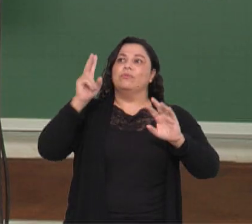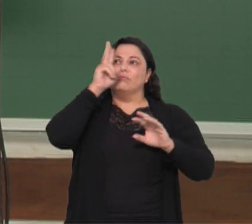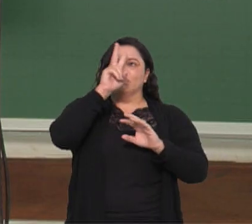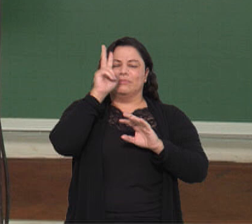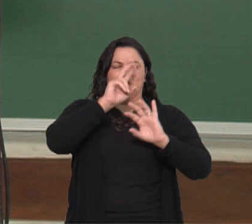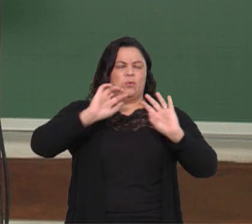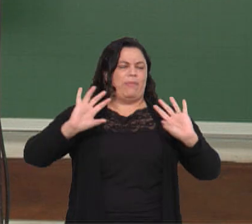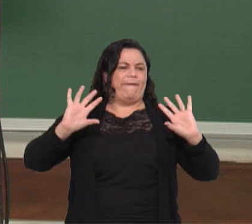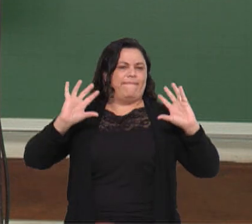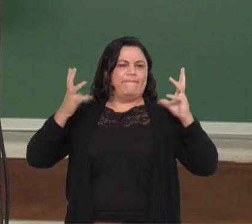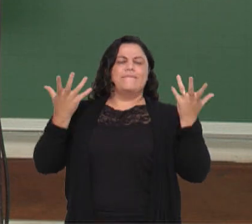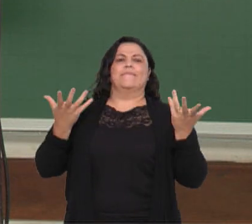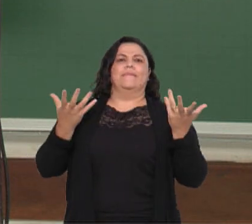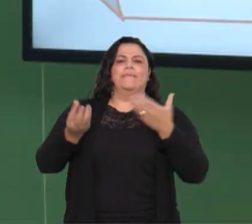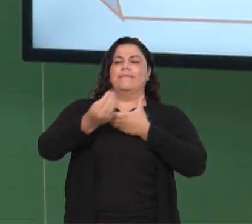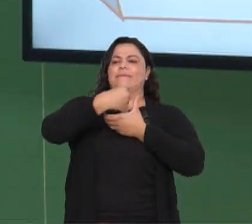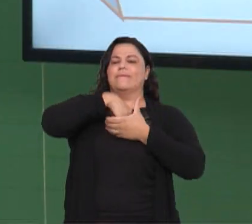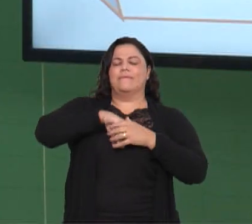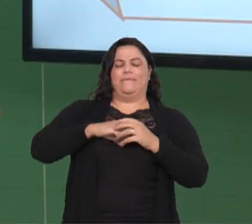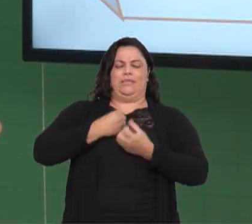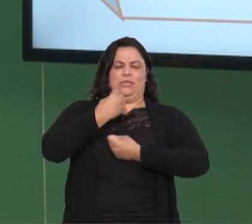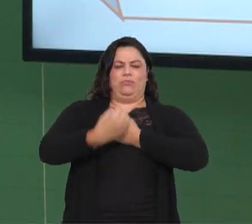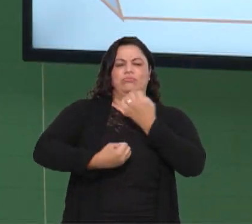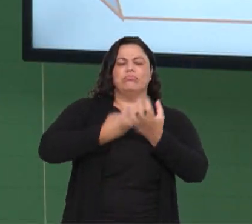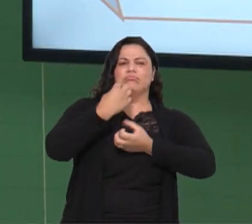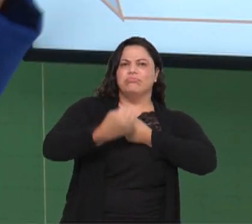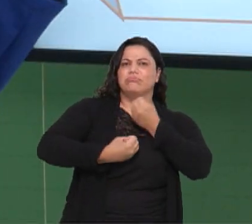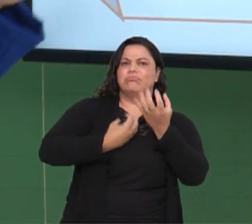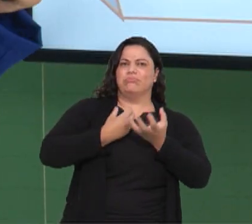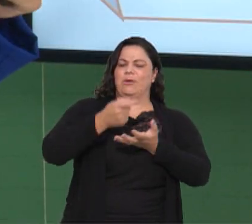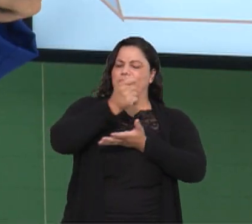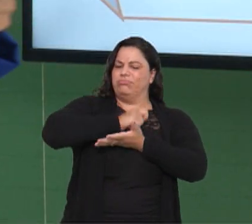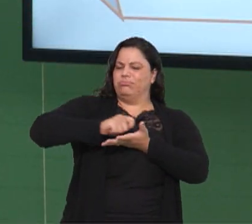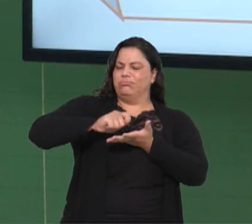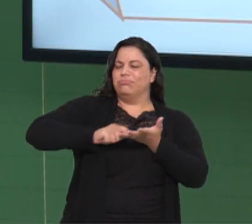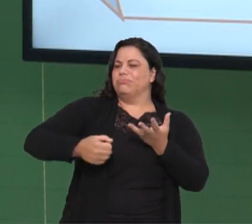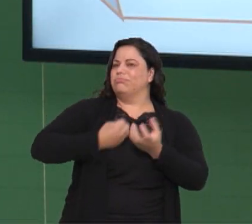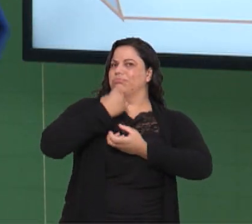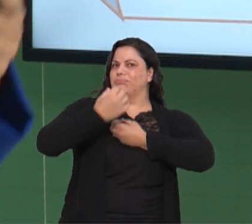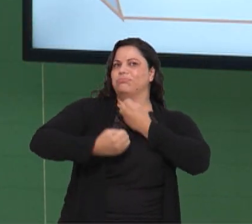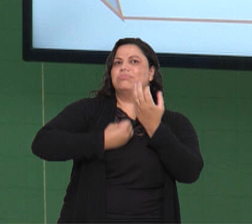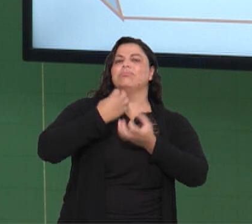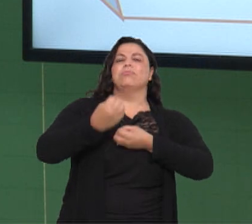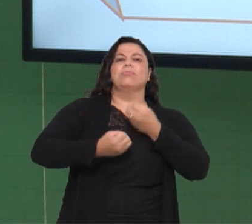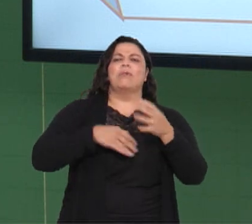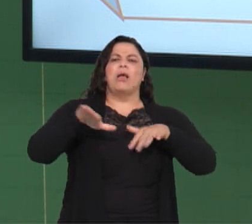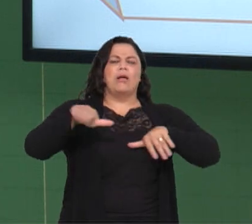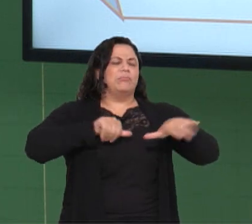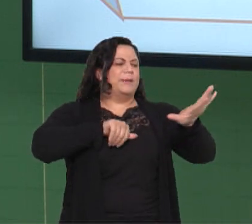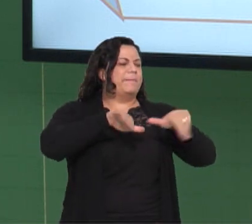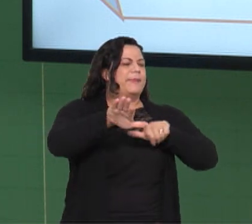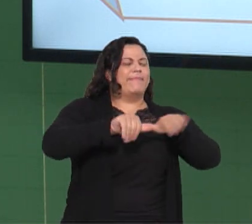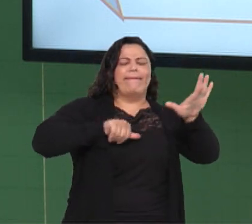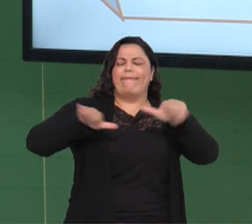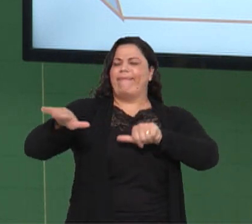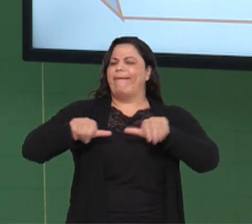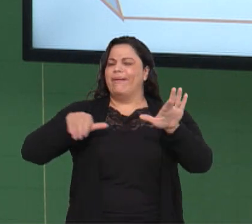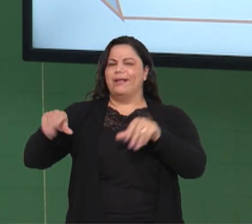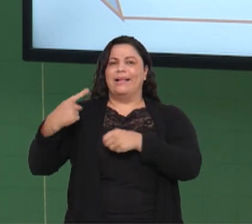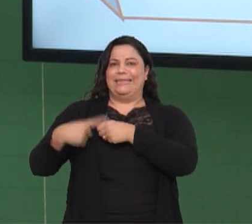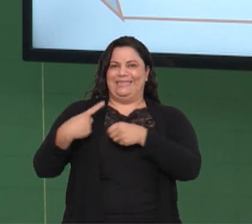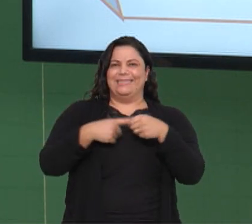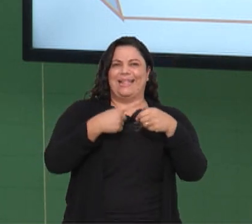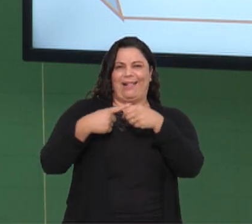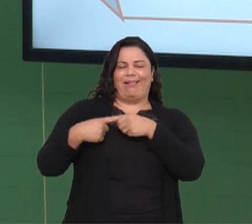na casa de um poeta chamado Agatão. E o Agatão vai dar uma festa lá, vai chamar várias personalidades da cidade de Atenas, inclusive